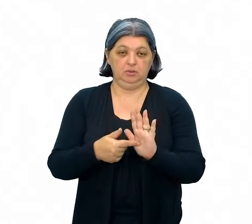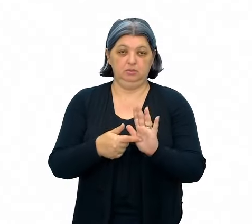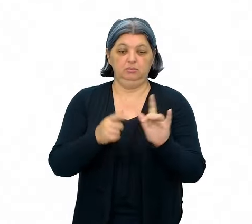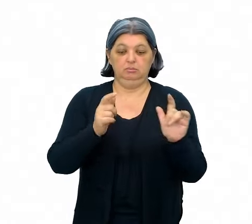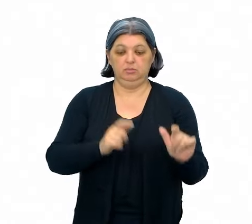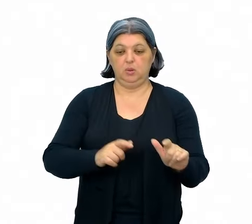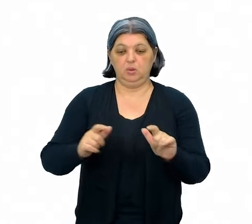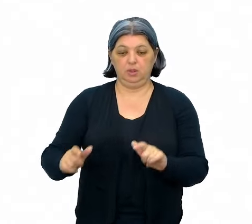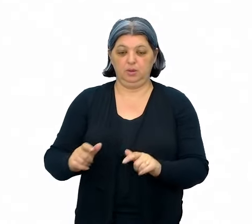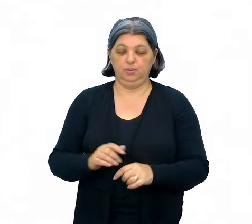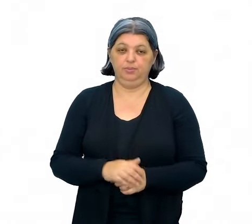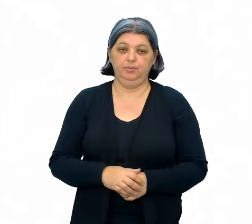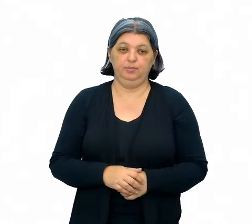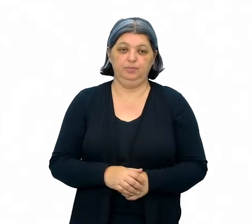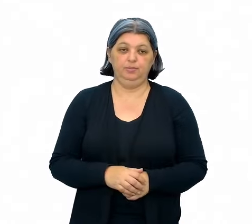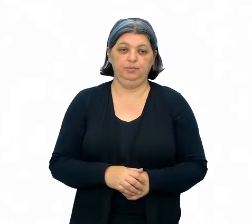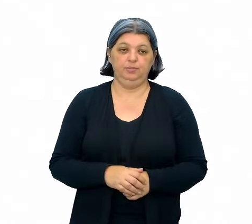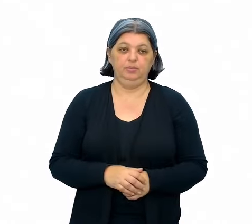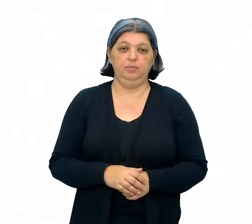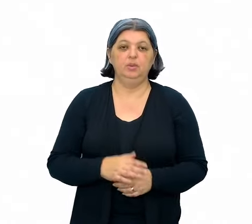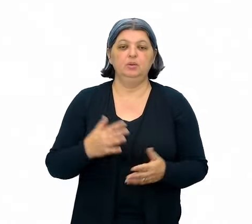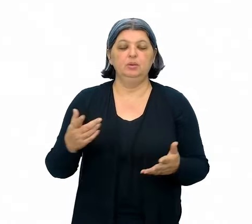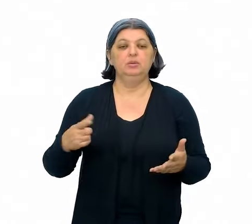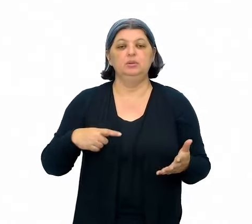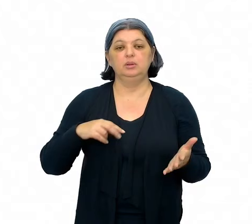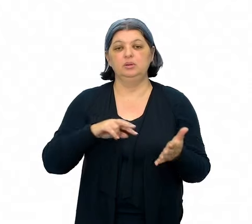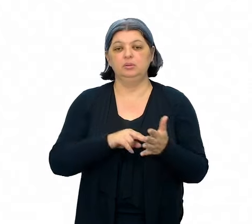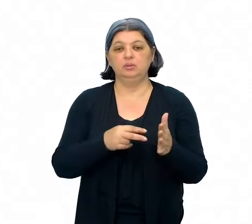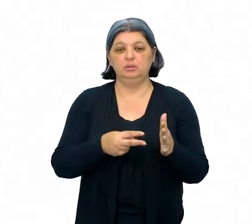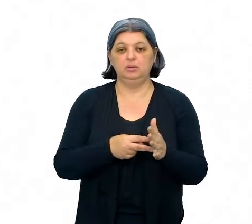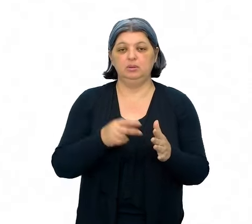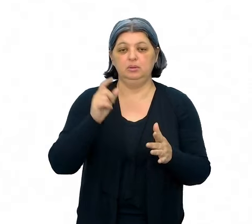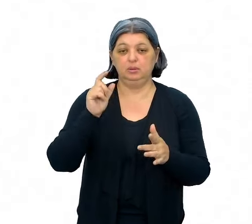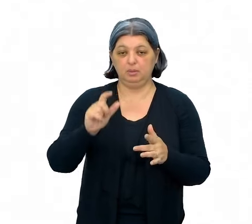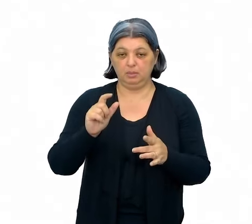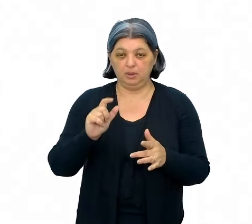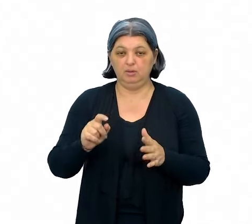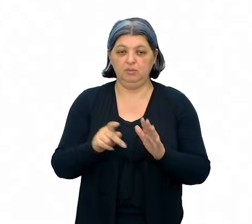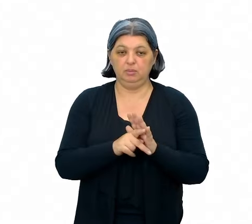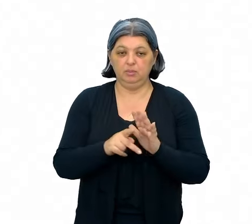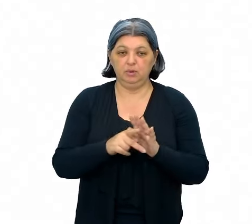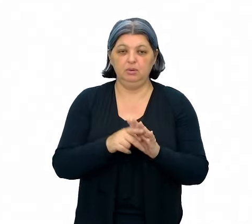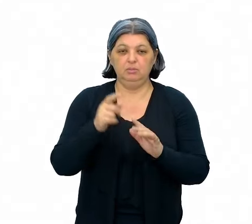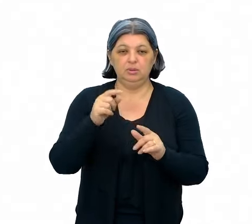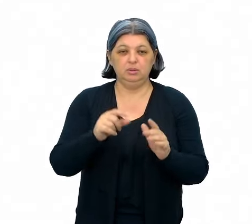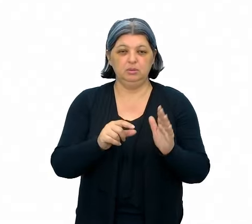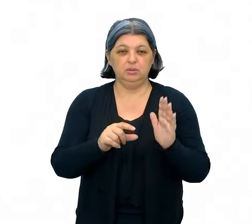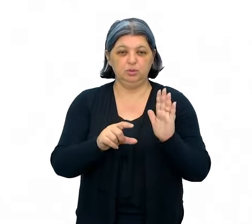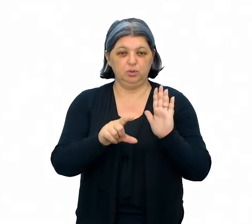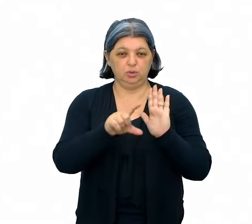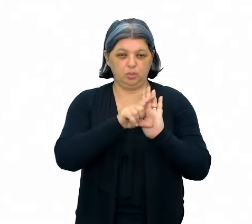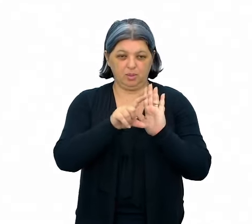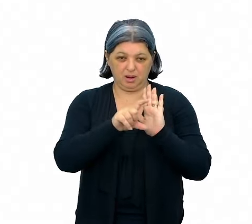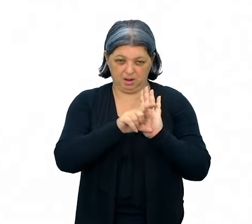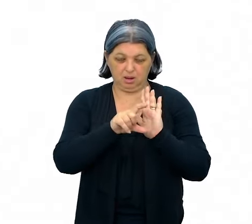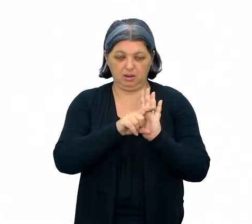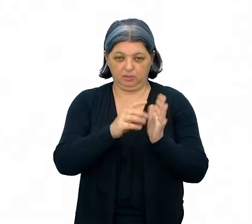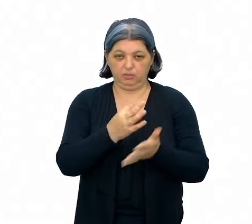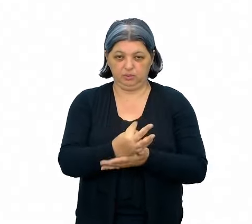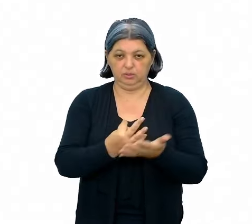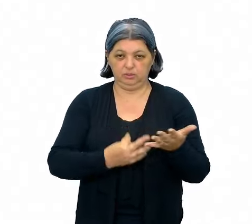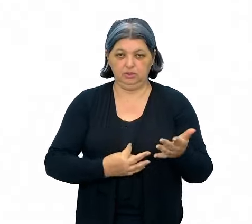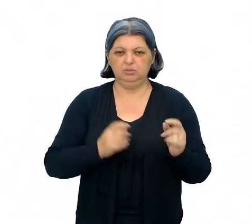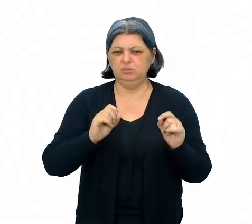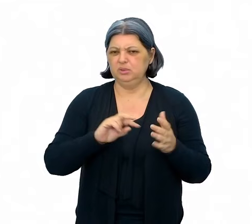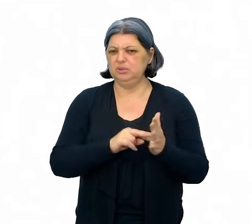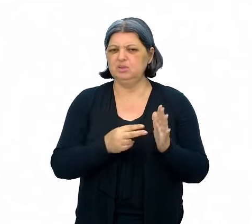local. Quando eu solicito o sentido da palavra deslizando, que está no primeiro parágrafo do texto. Então, o